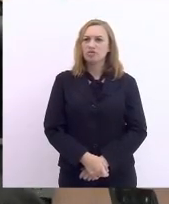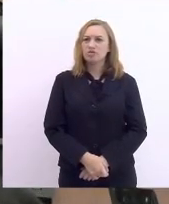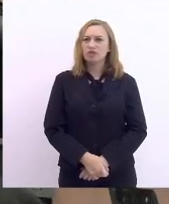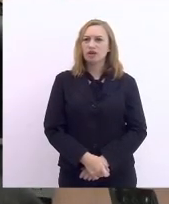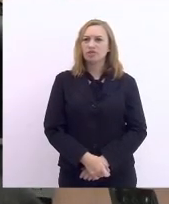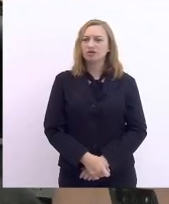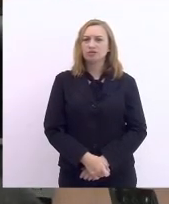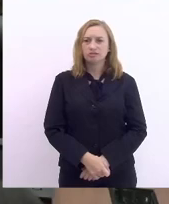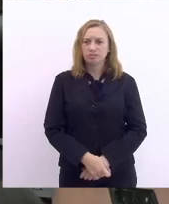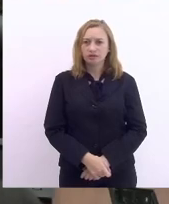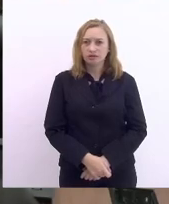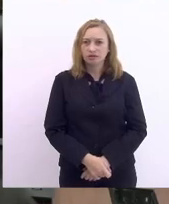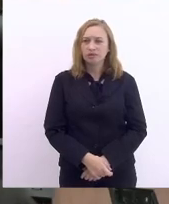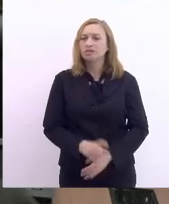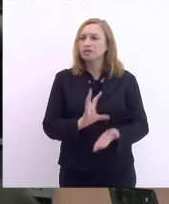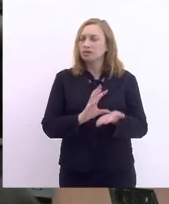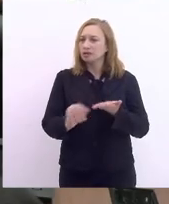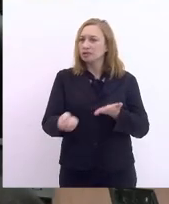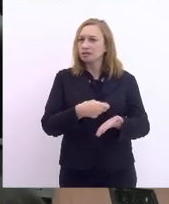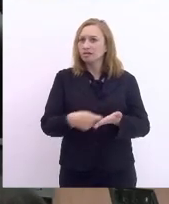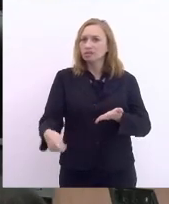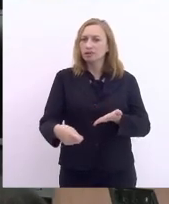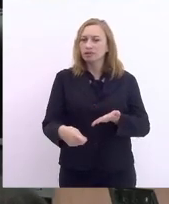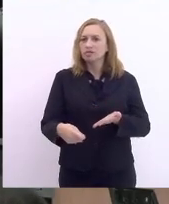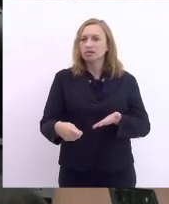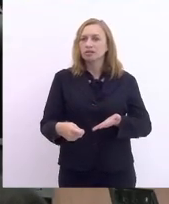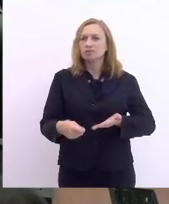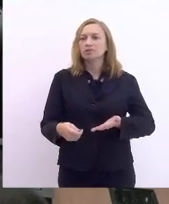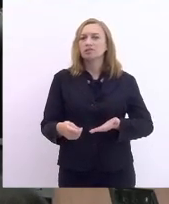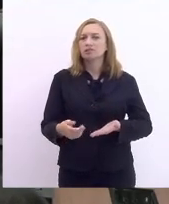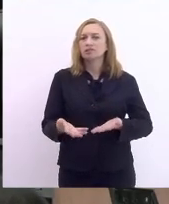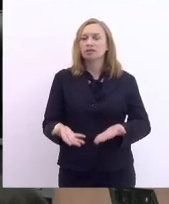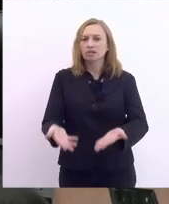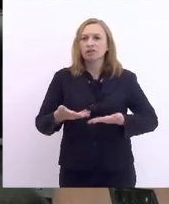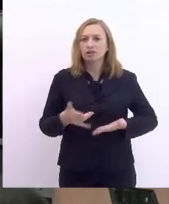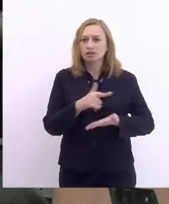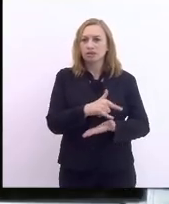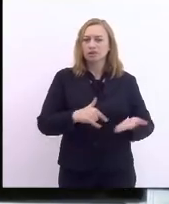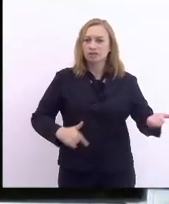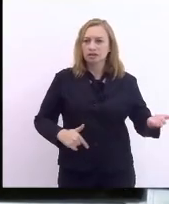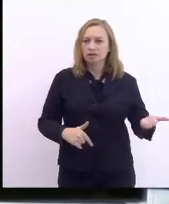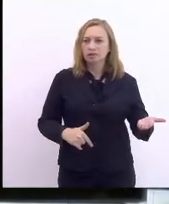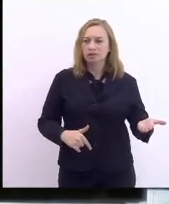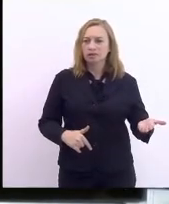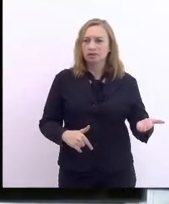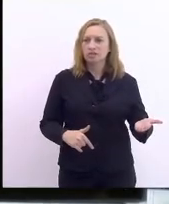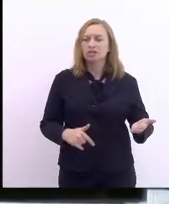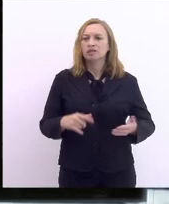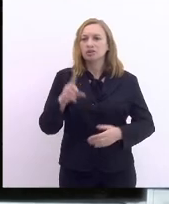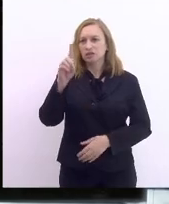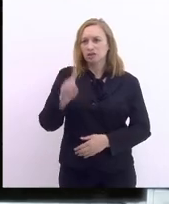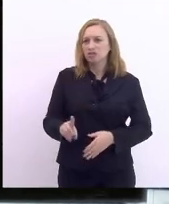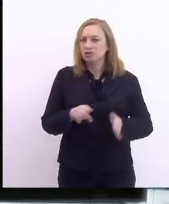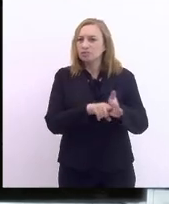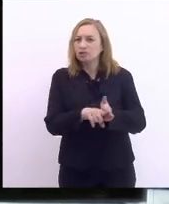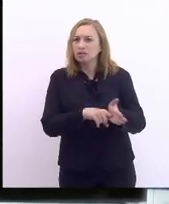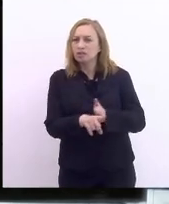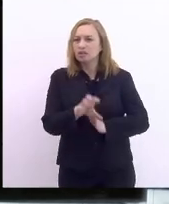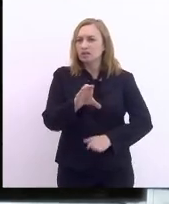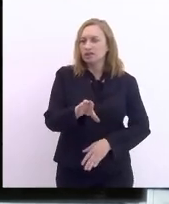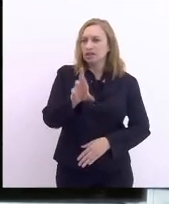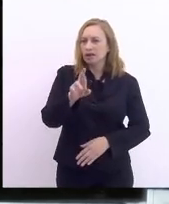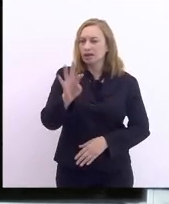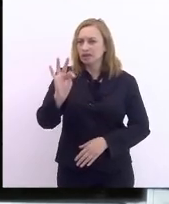pode dar umas para assinar a ata e receber o termo de posse o diretor de fiscalização e normas eleito do